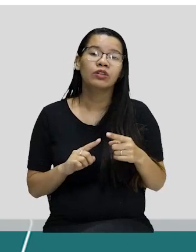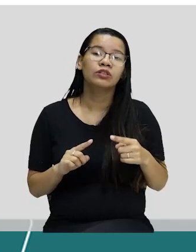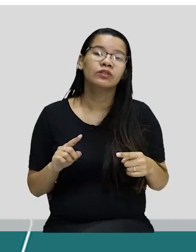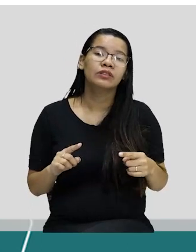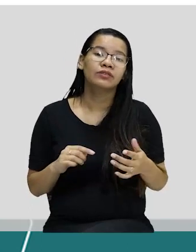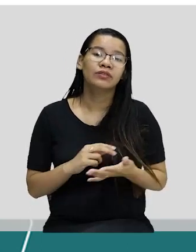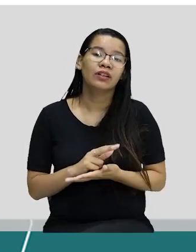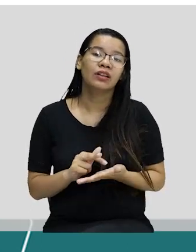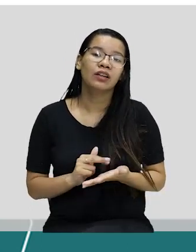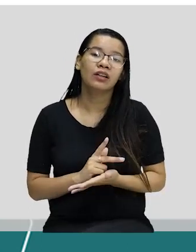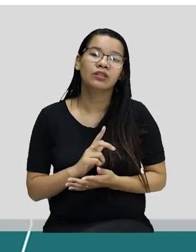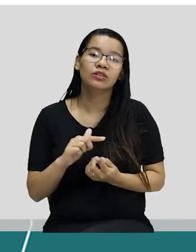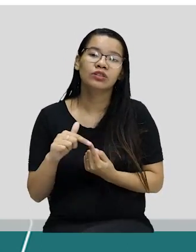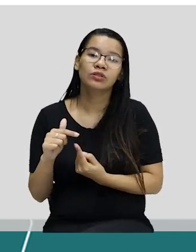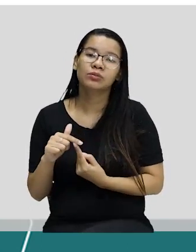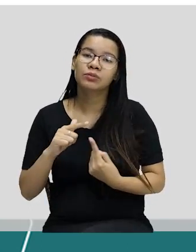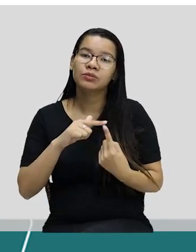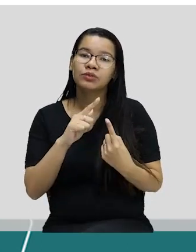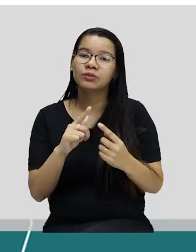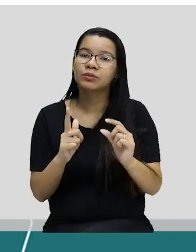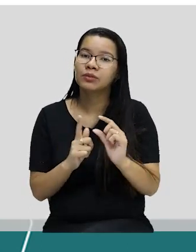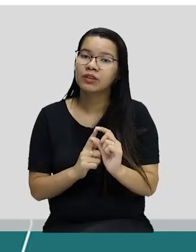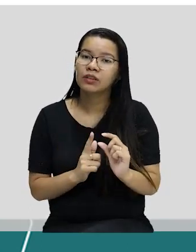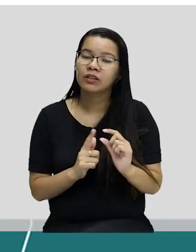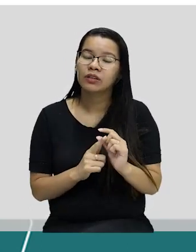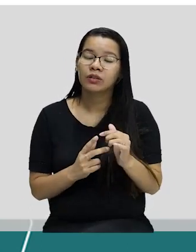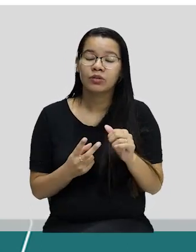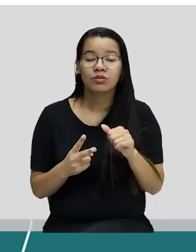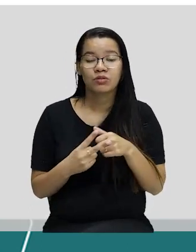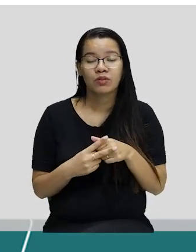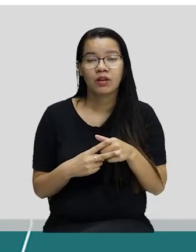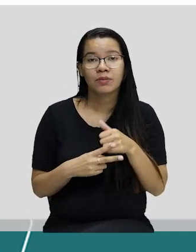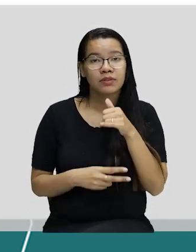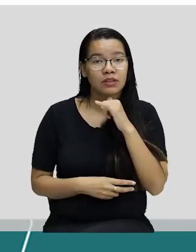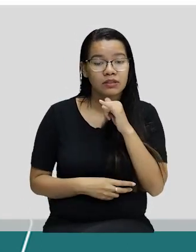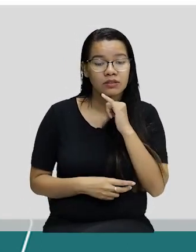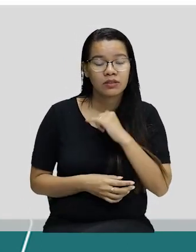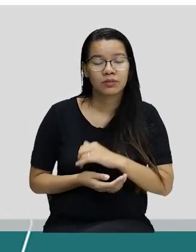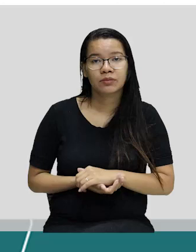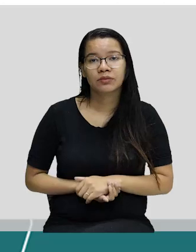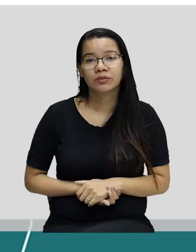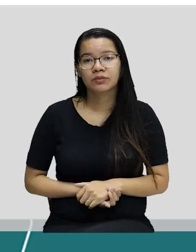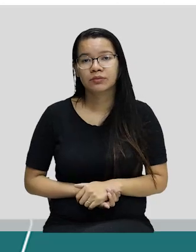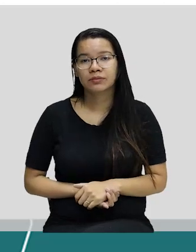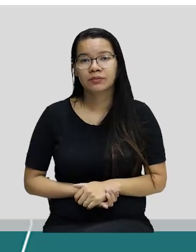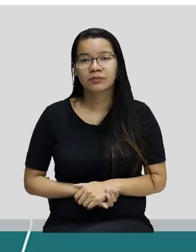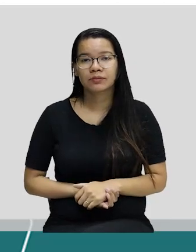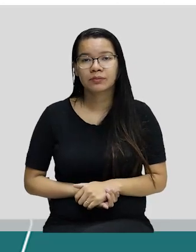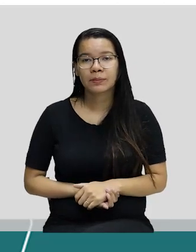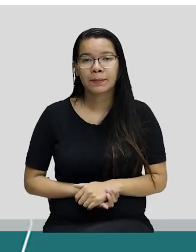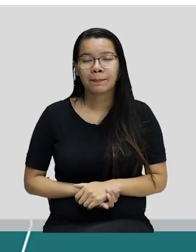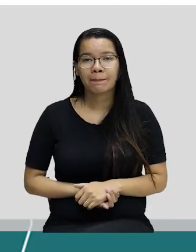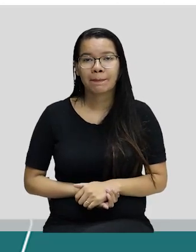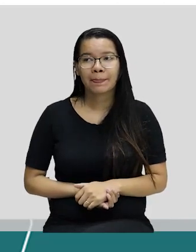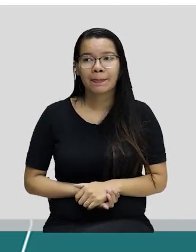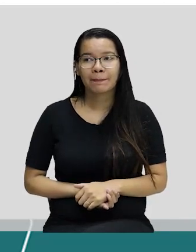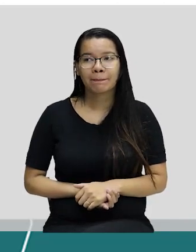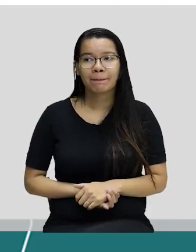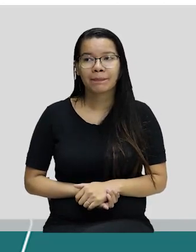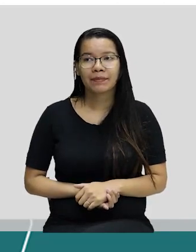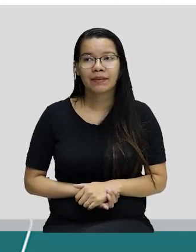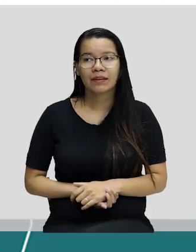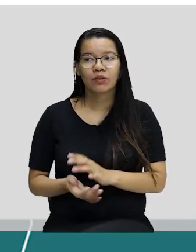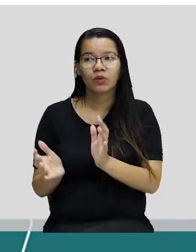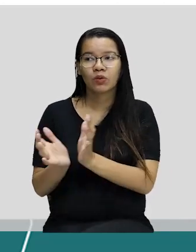tipos de palavras, como nós já falamos. Os verbos, por exemplo, the handball team played badly last Saturday. A equipe